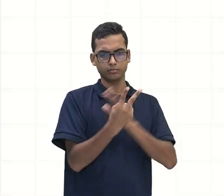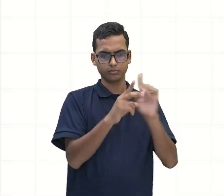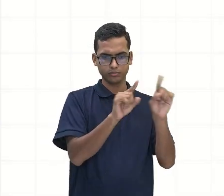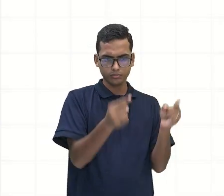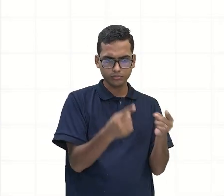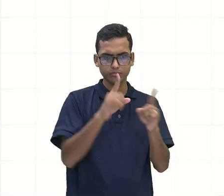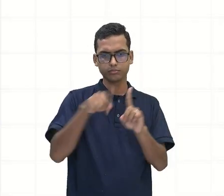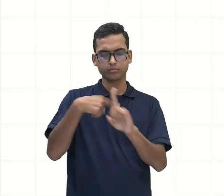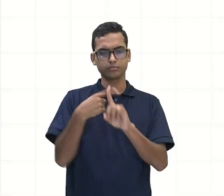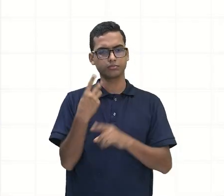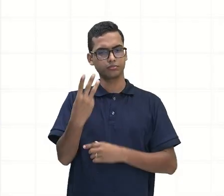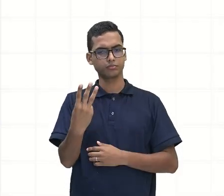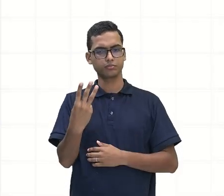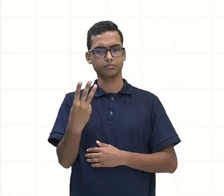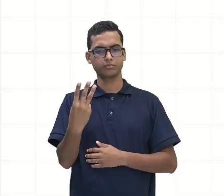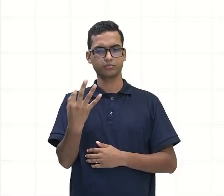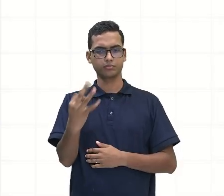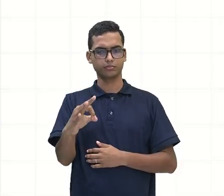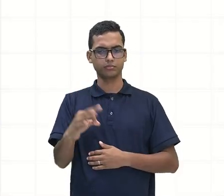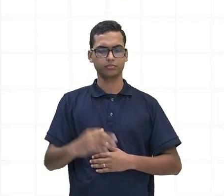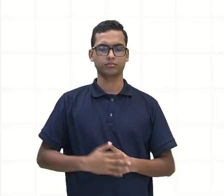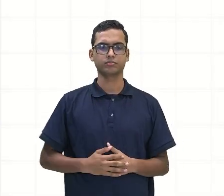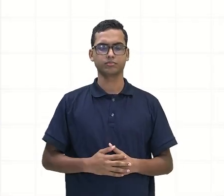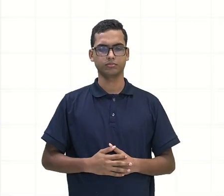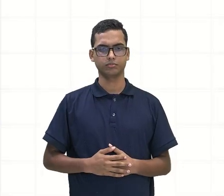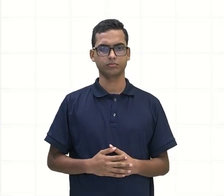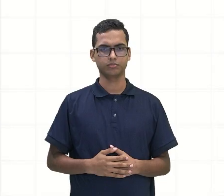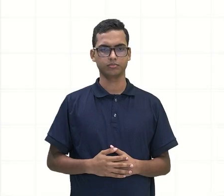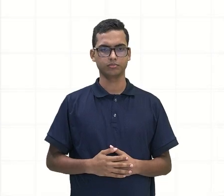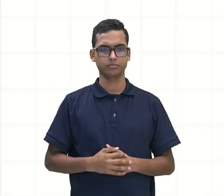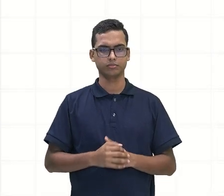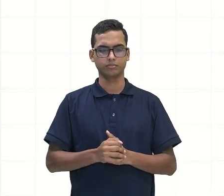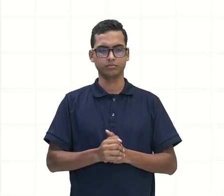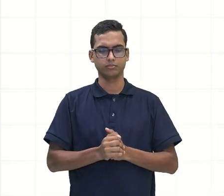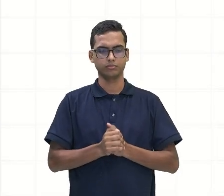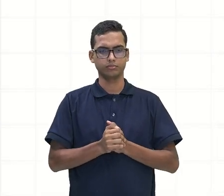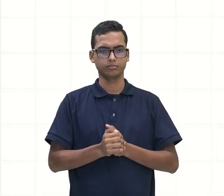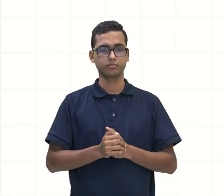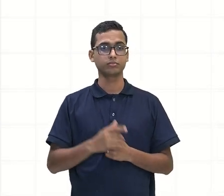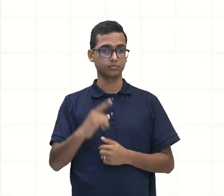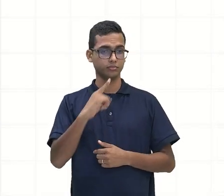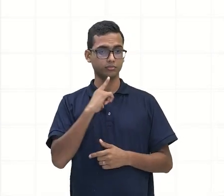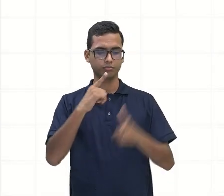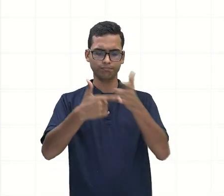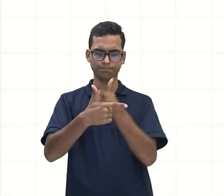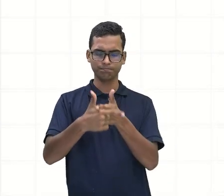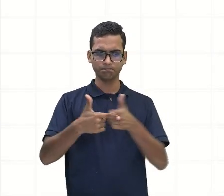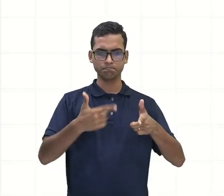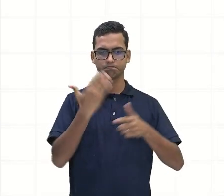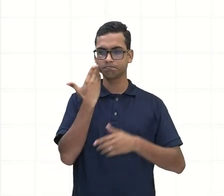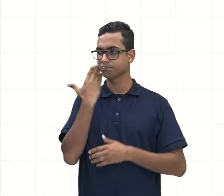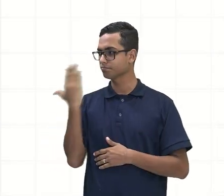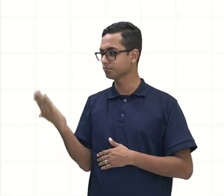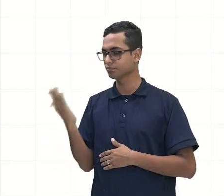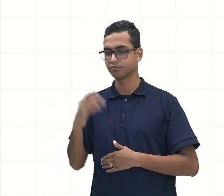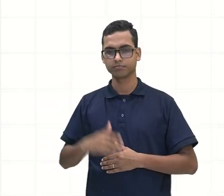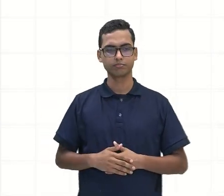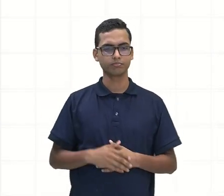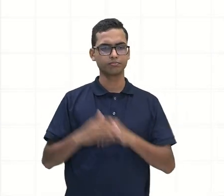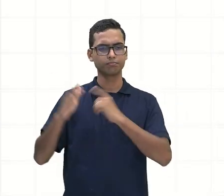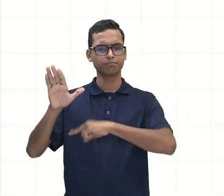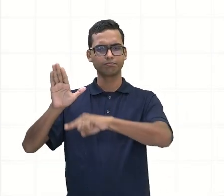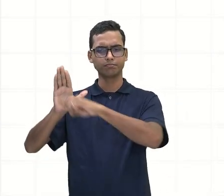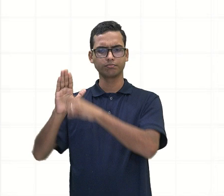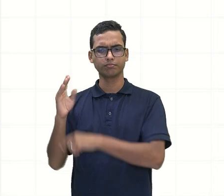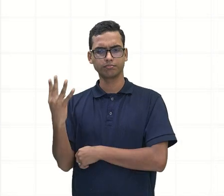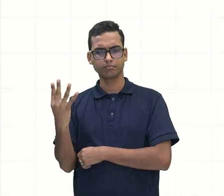mais 3. Certo, professor? E agora eu tenho essa divisão. Menos 4 dividido por menos